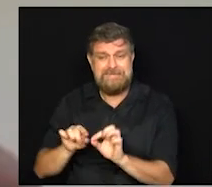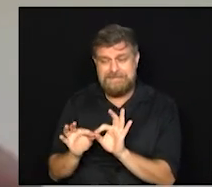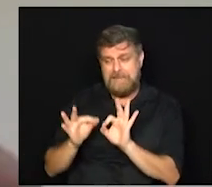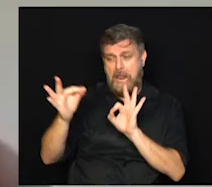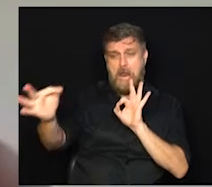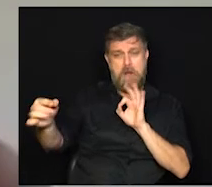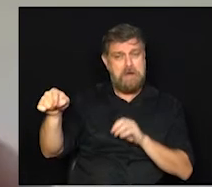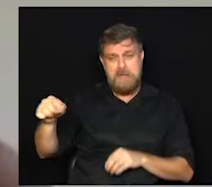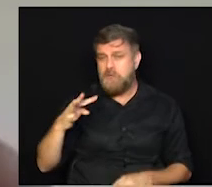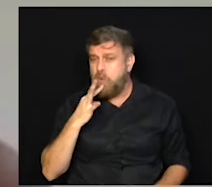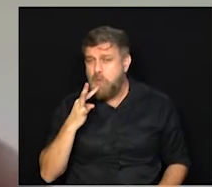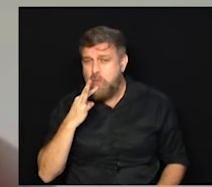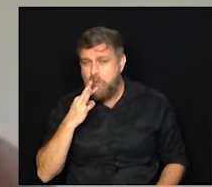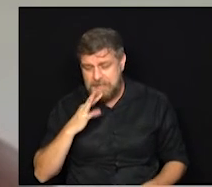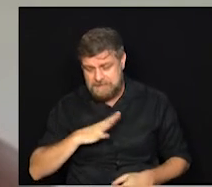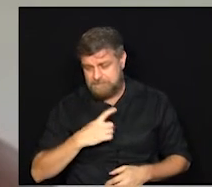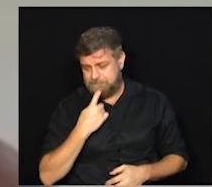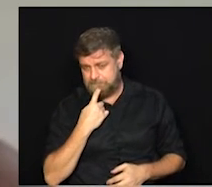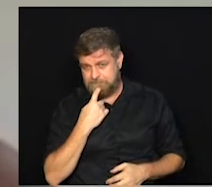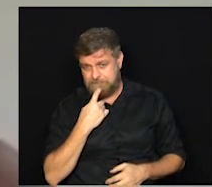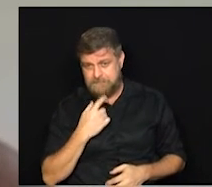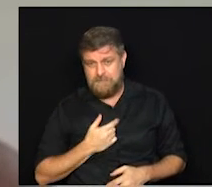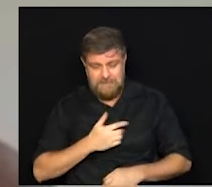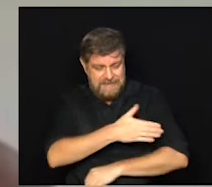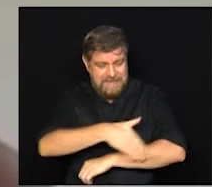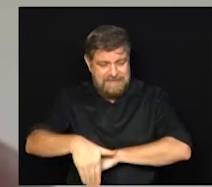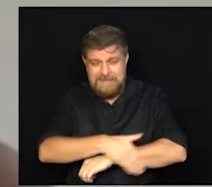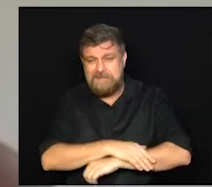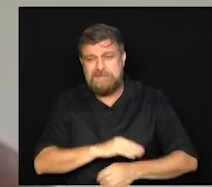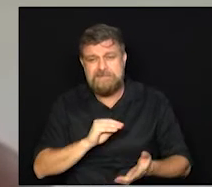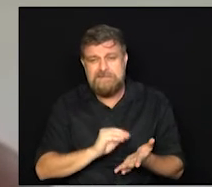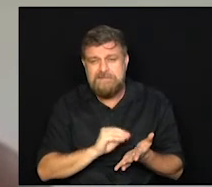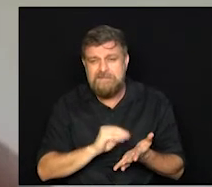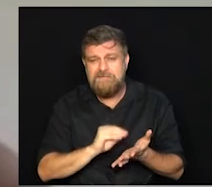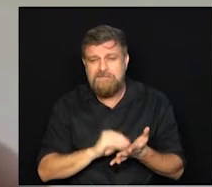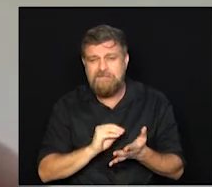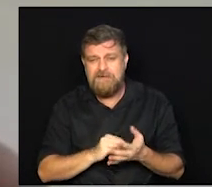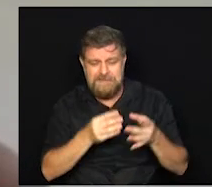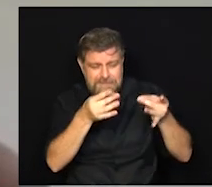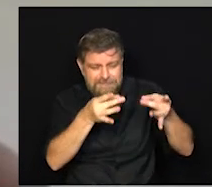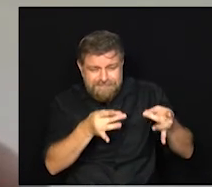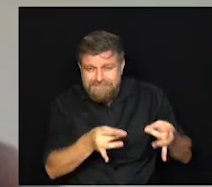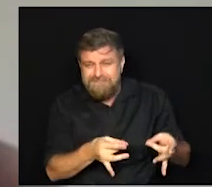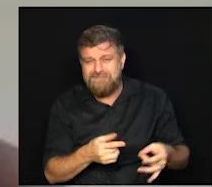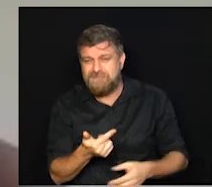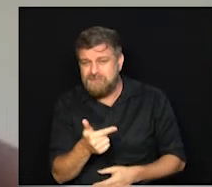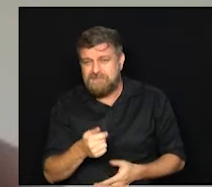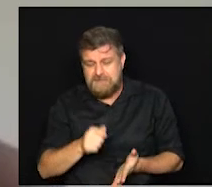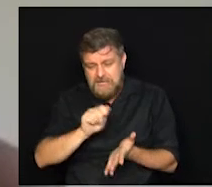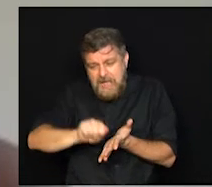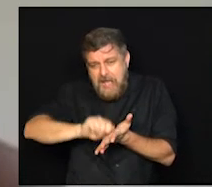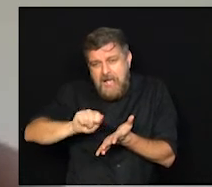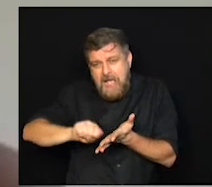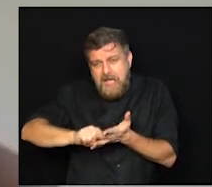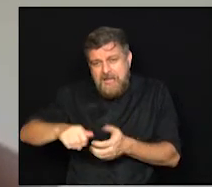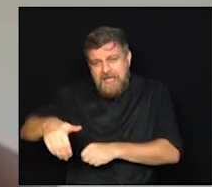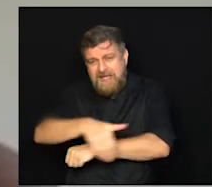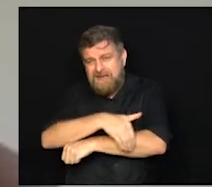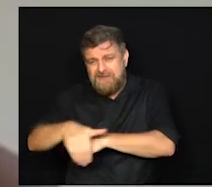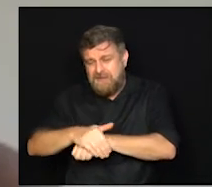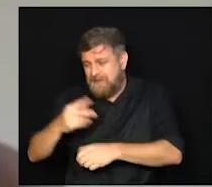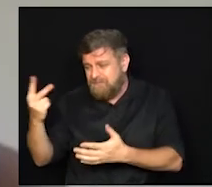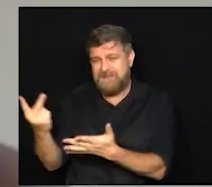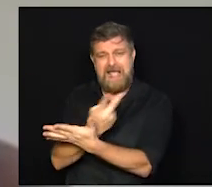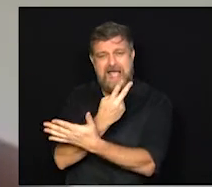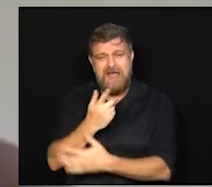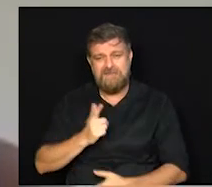pessoa passa um endereço incompleto ou assim, escreve o nome da rua, grafia errada, às vezes